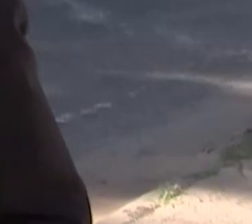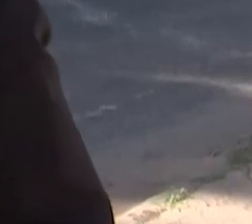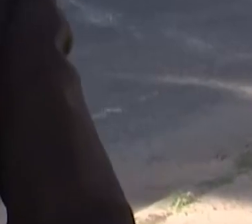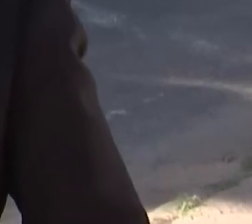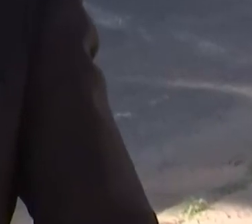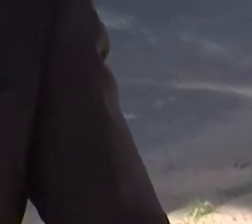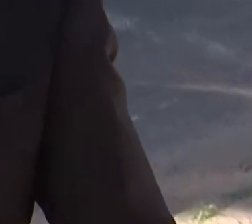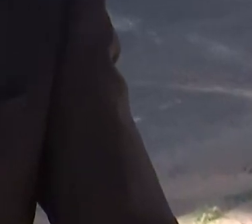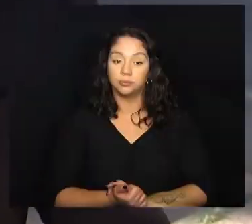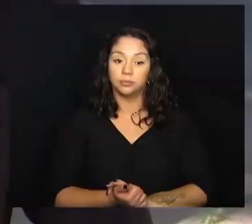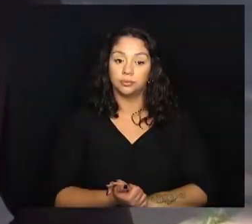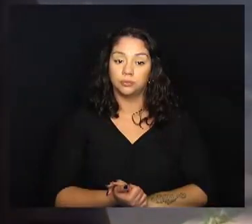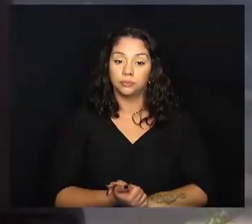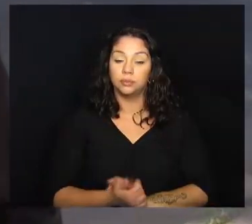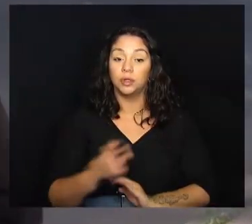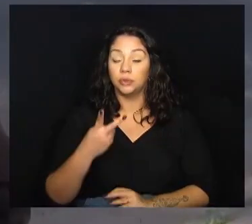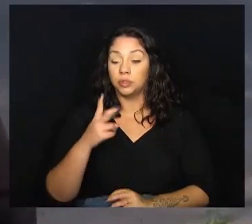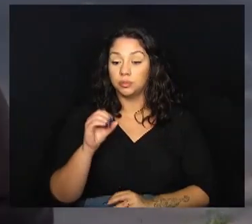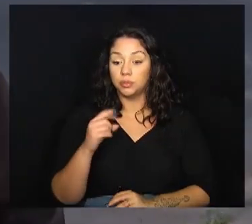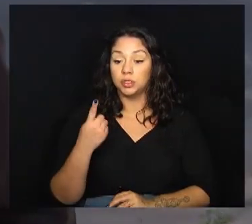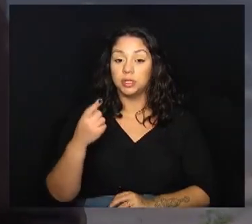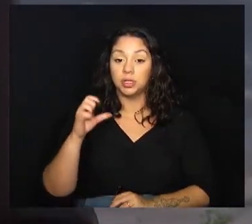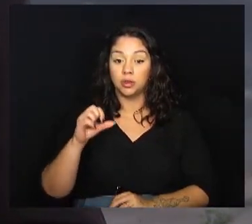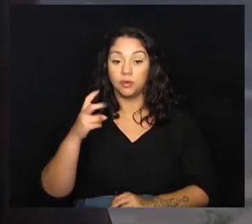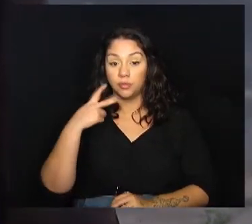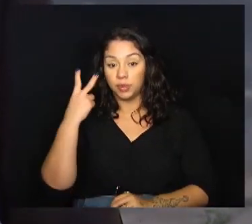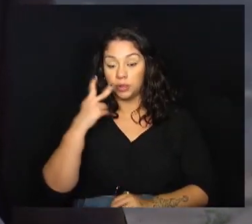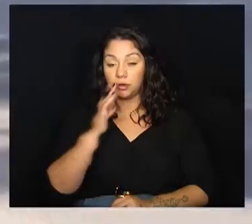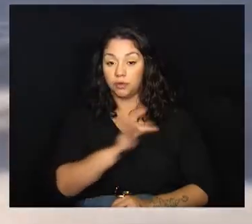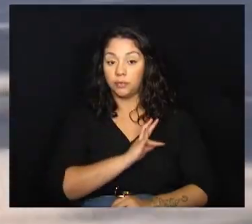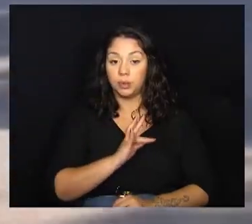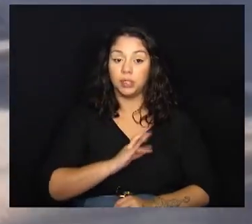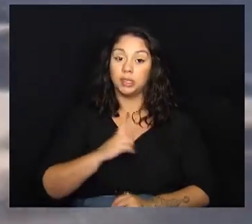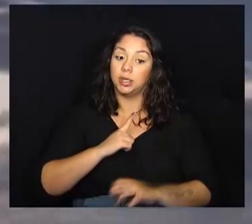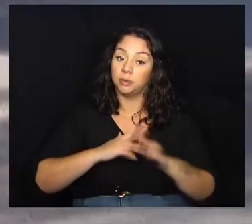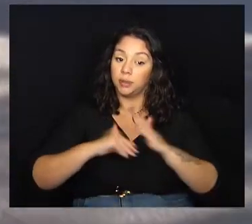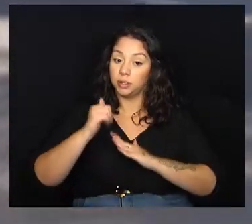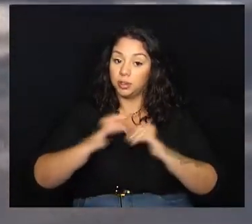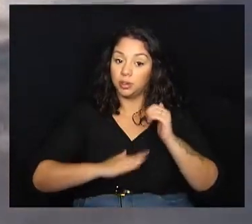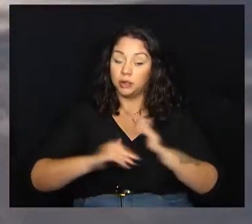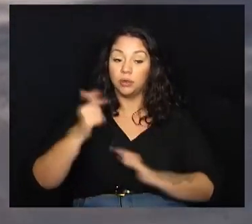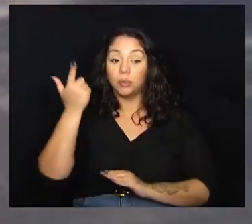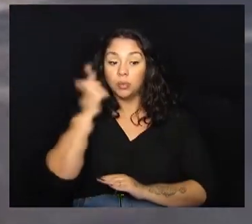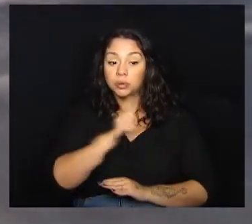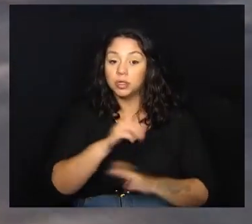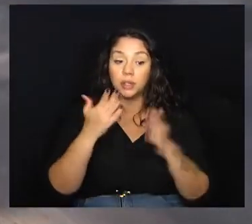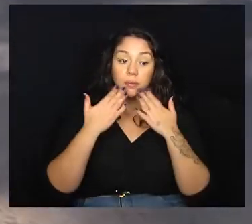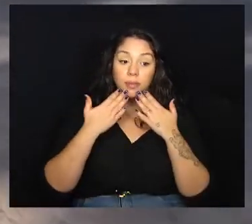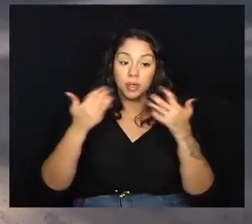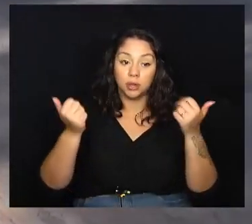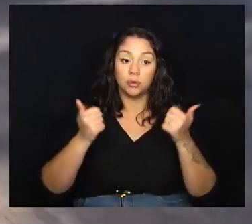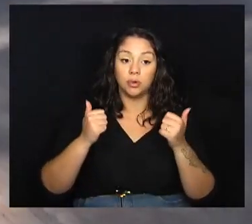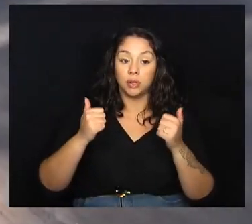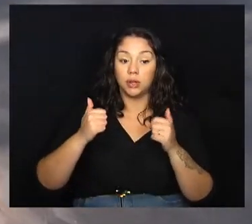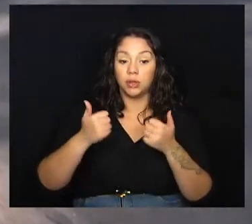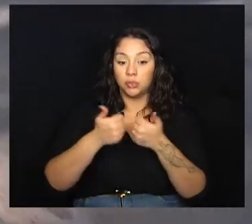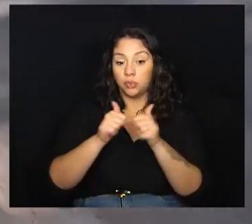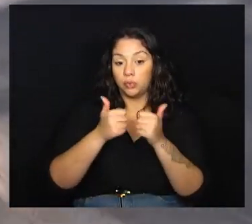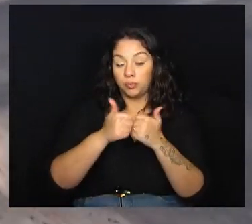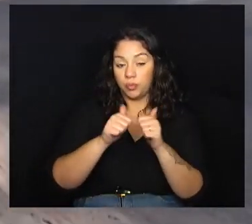Desde 2019, o vereador Fernando Mendes vem atuando para conseguir melhorias nos pontos de